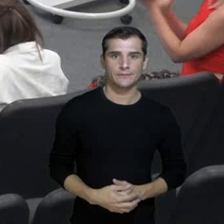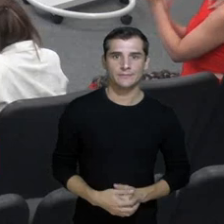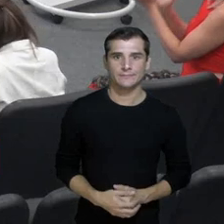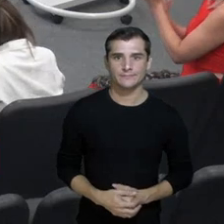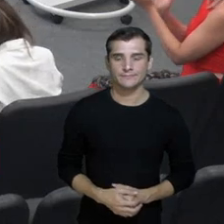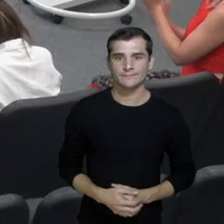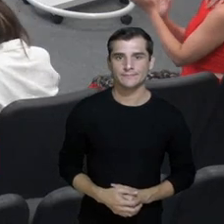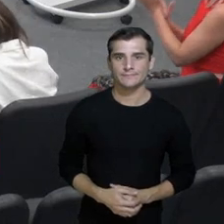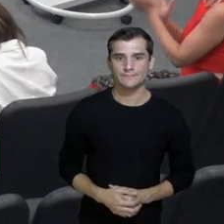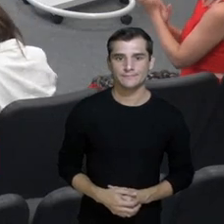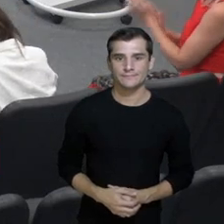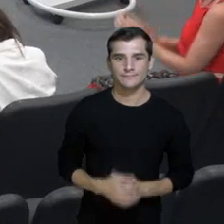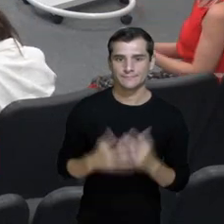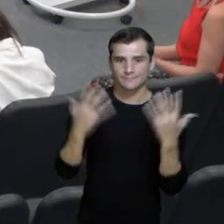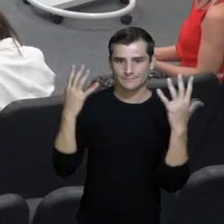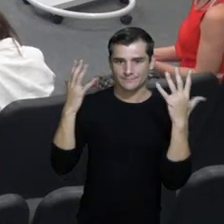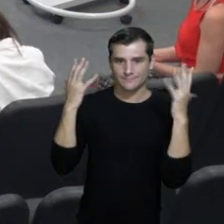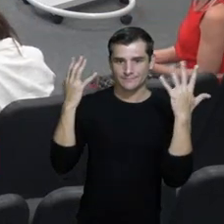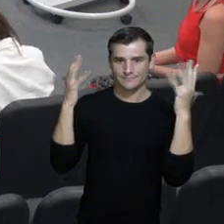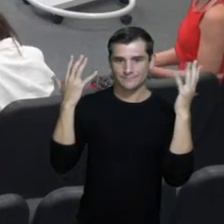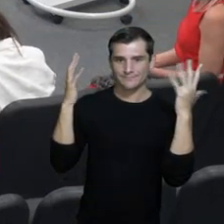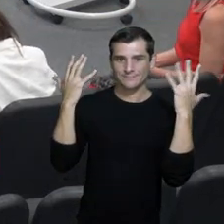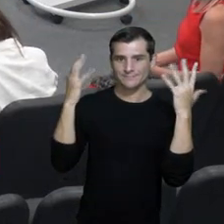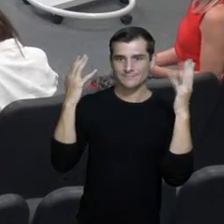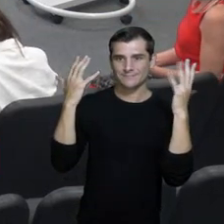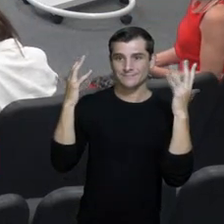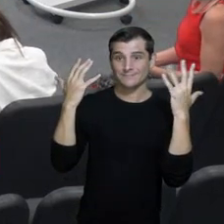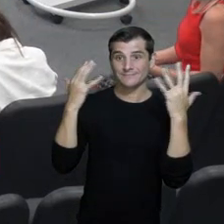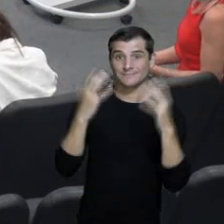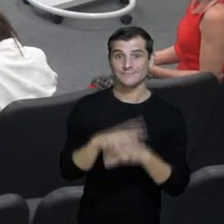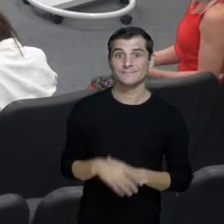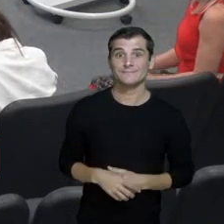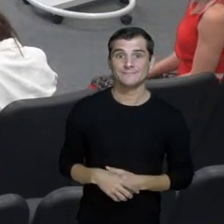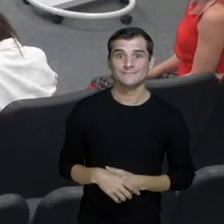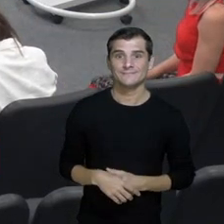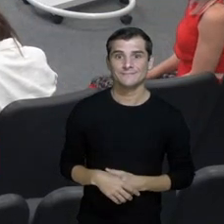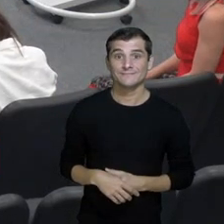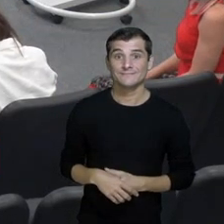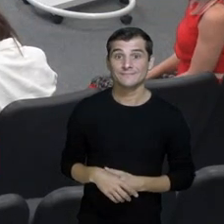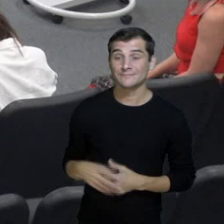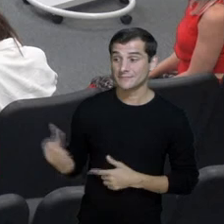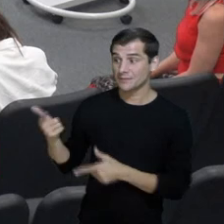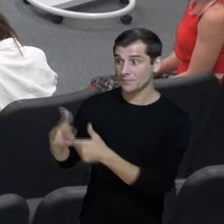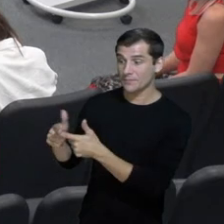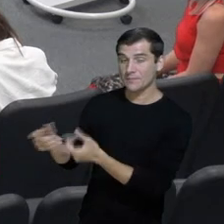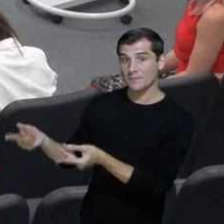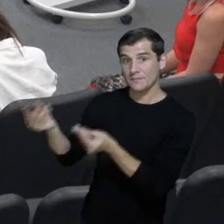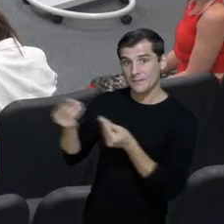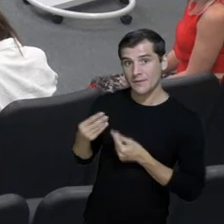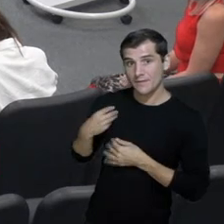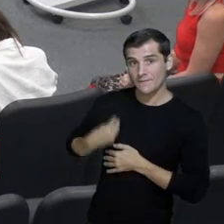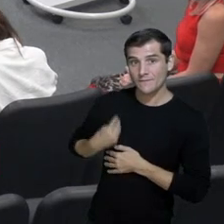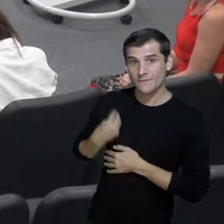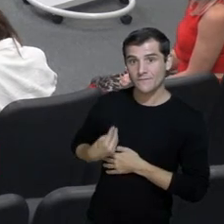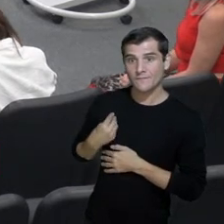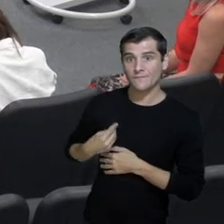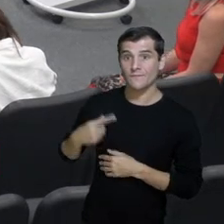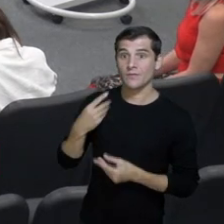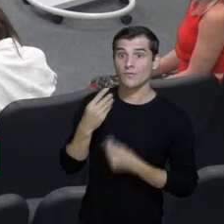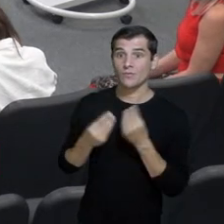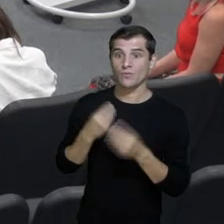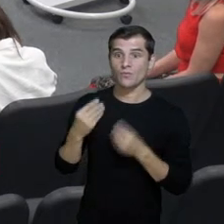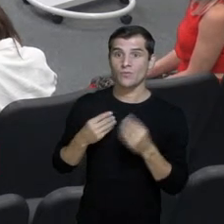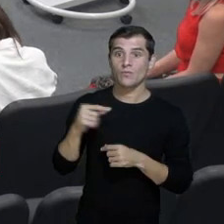certa e o problema que a gente recebeu foi as pequenas corrupções do dia a dia como